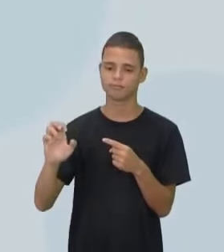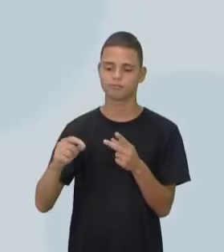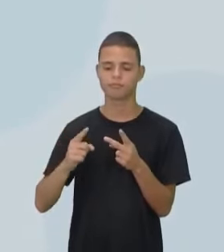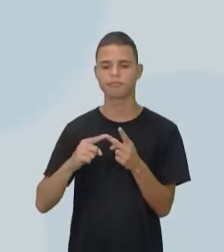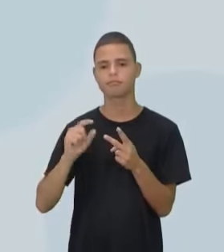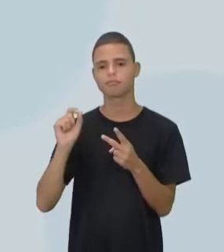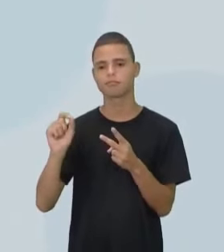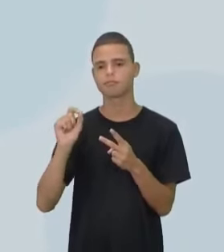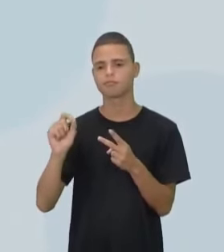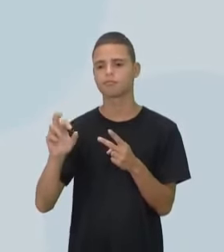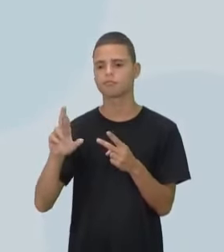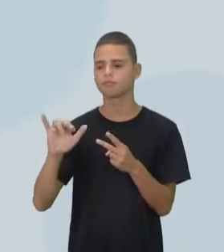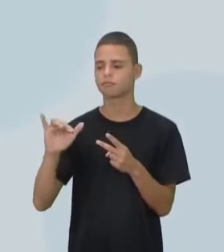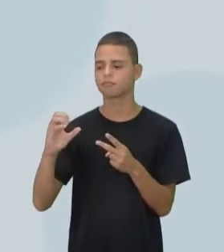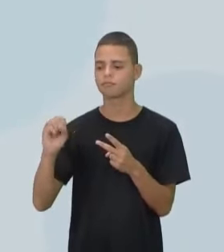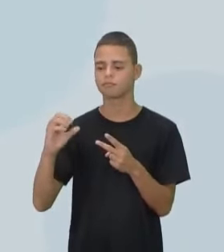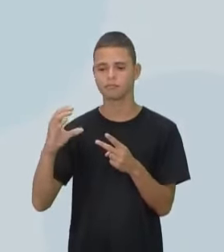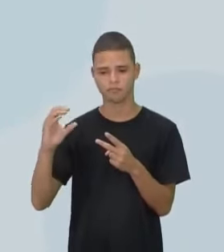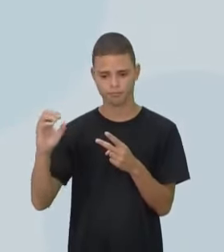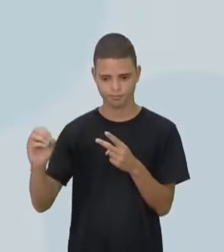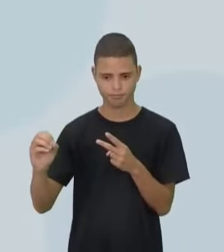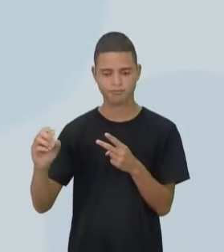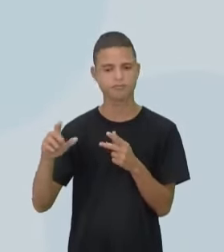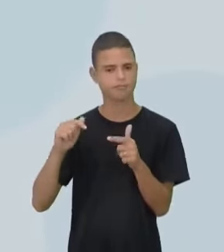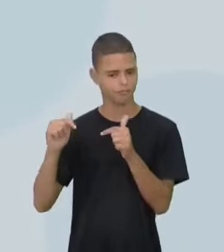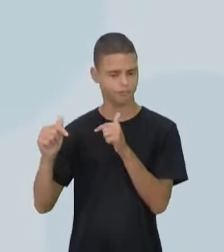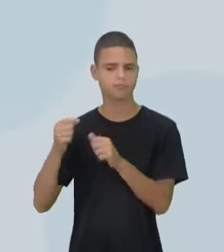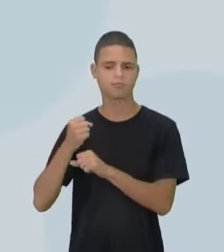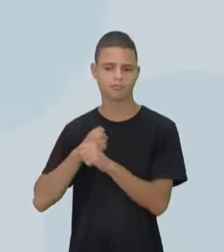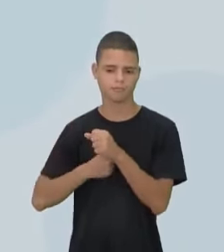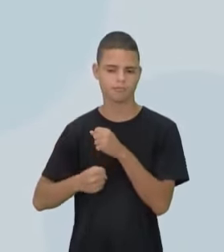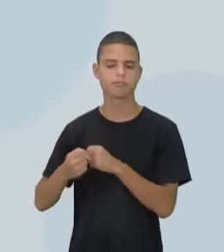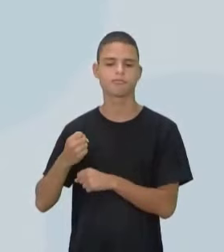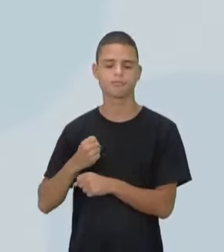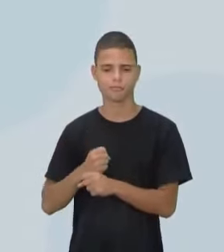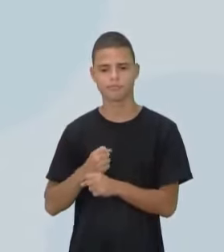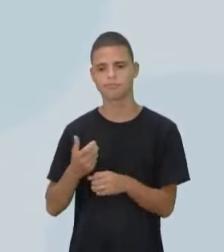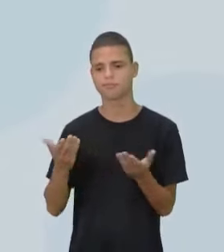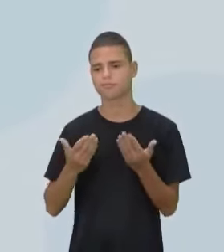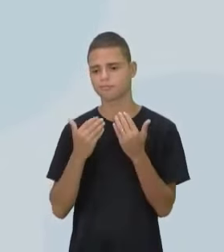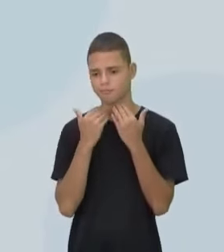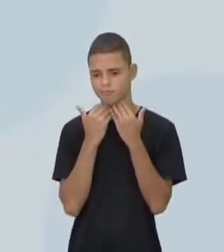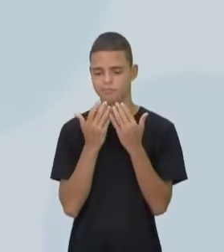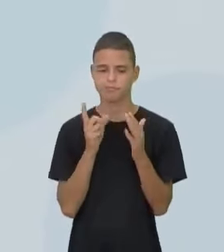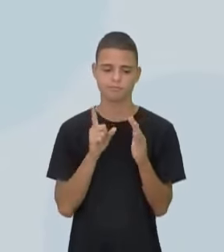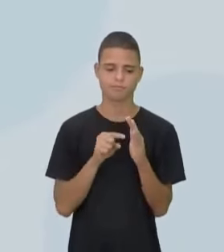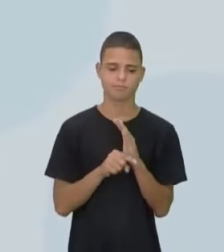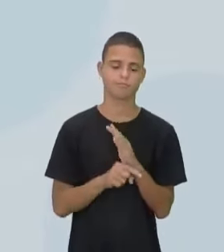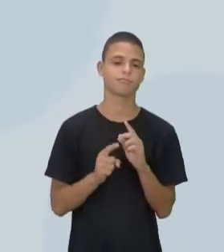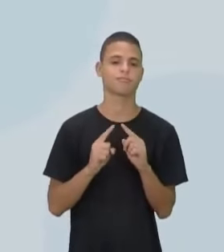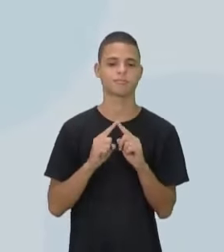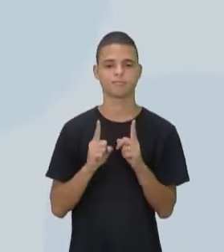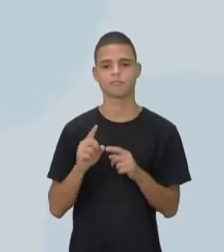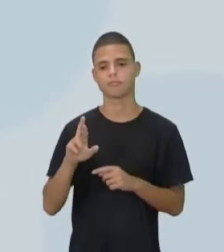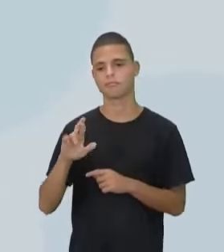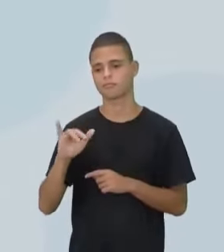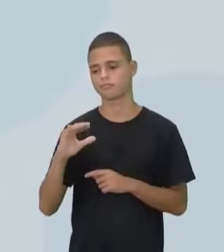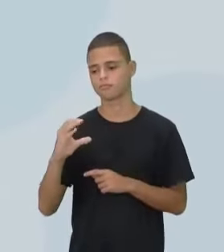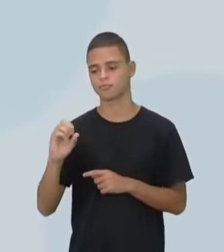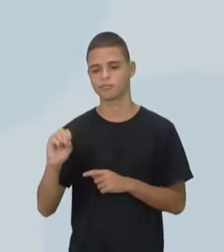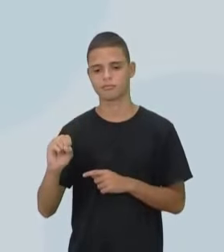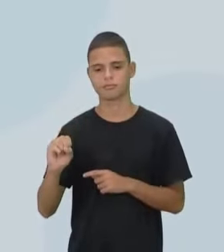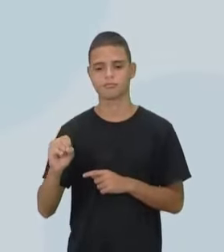risco, e a gente trabalhou muito isso nas trilhas ano passado, hoje não vai dar tempo de aprofundar, mas risco é isso